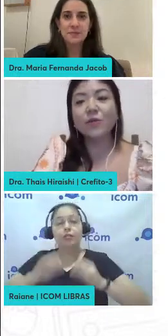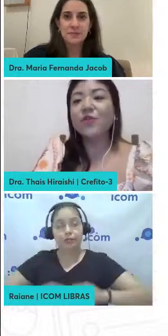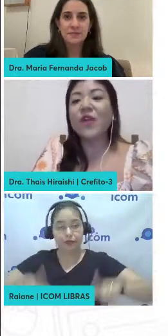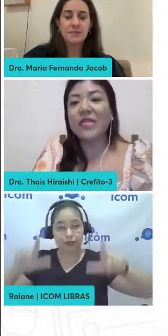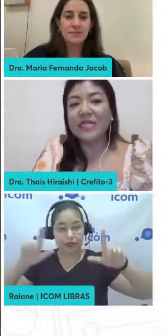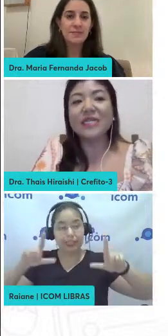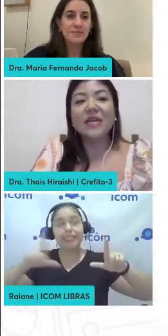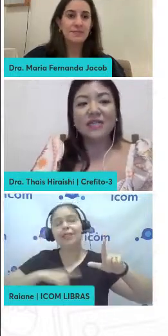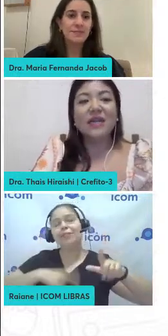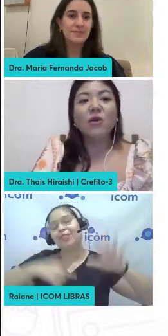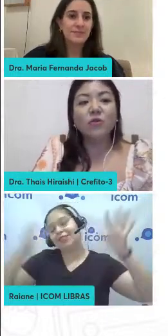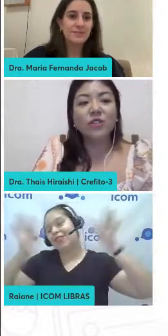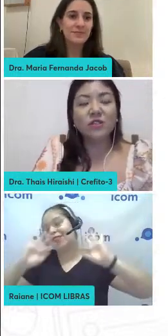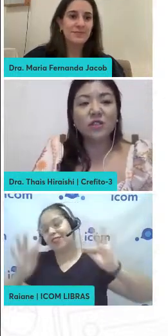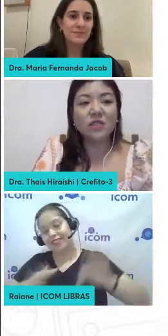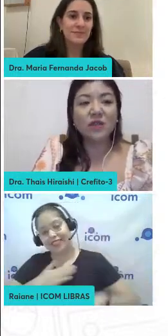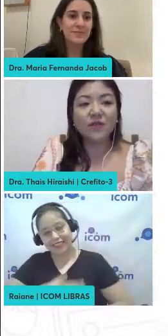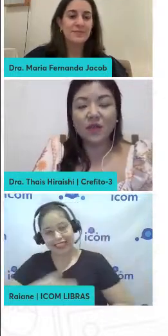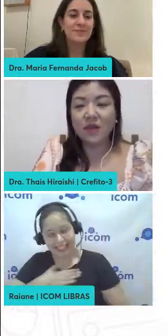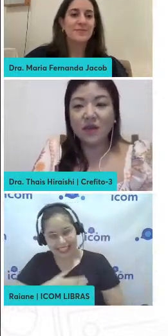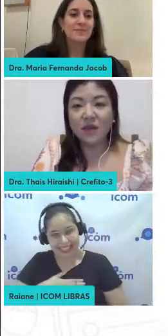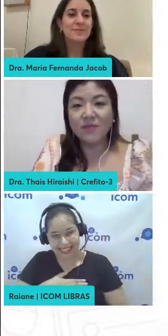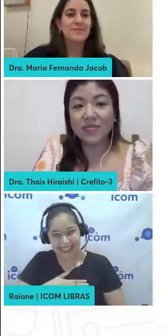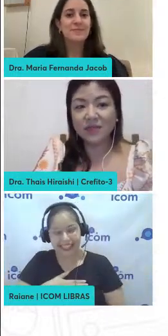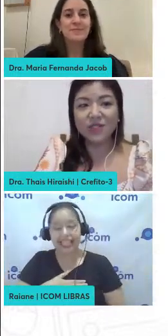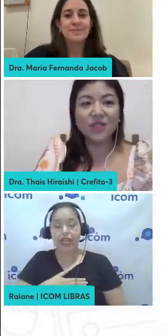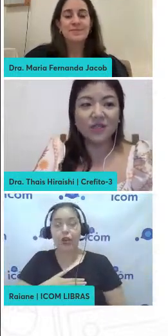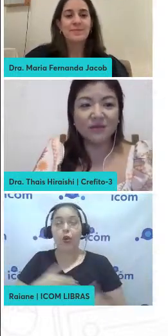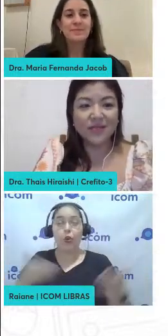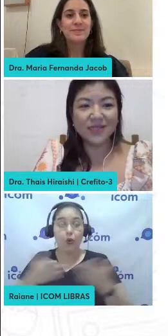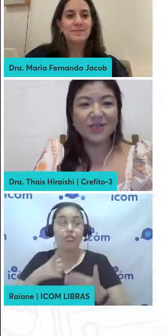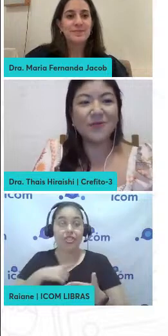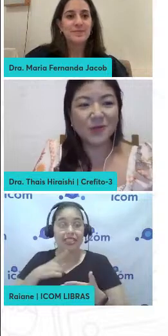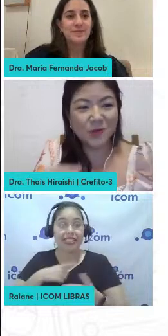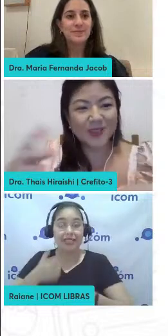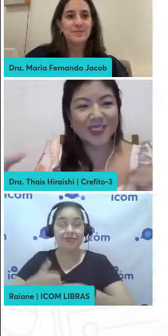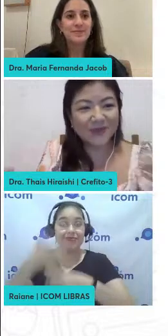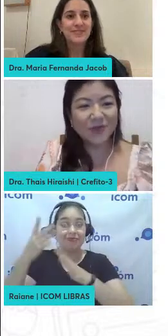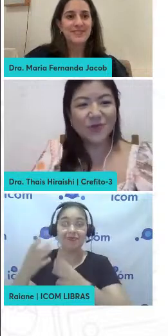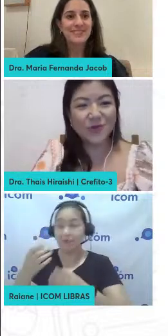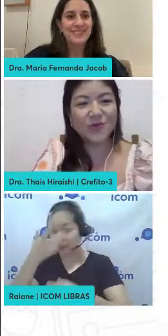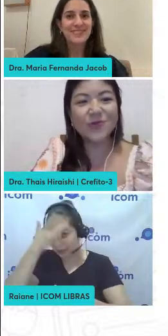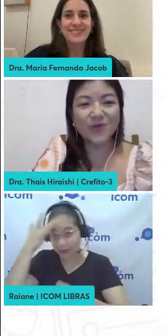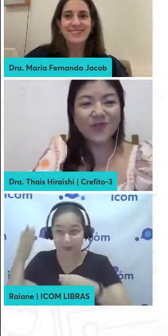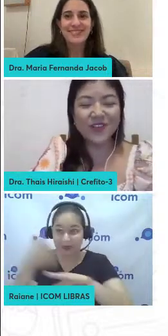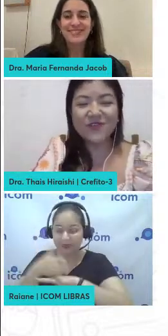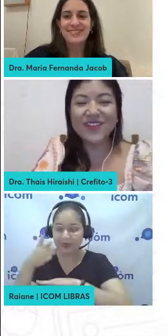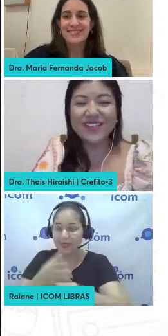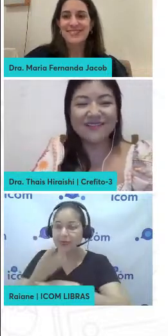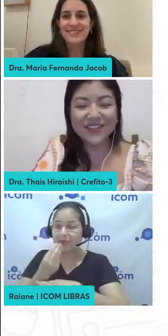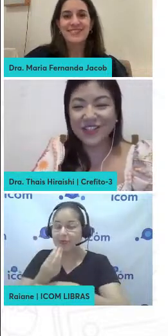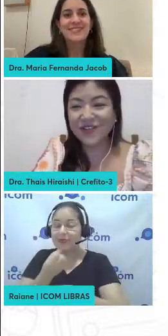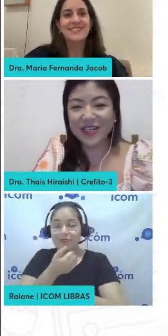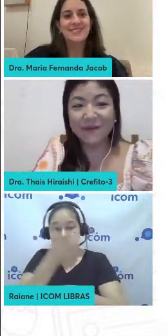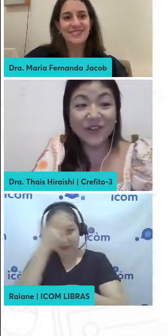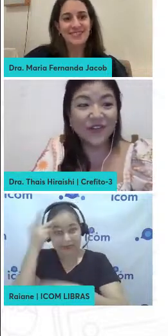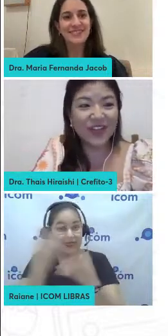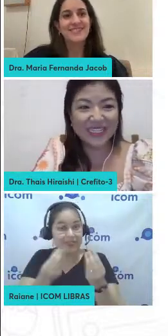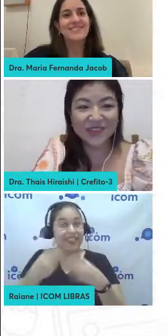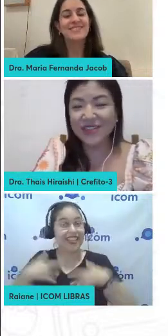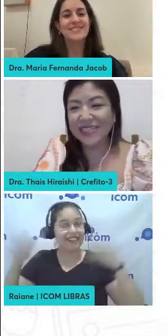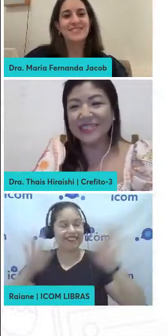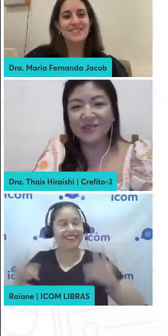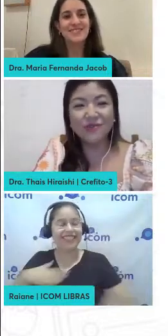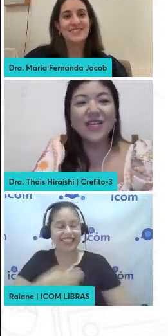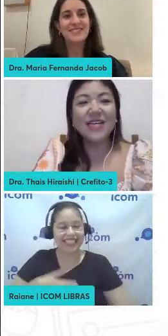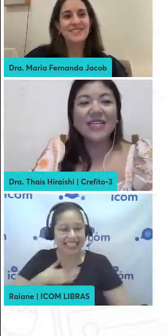a gente fica muito feliz, né? Hoje a gente teve bastante pessoas aqui conosco no ao vivo, então a gente fica muito